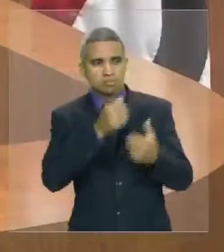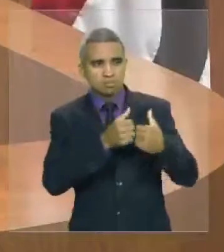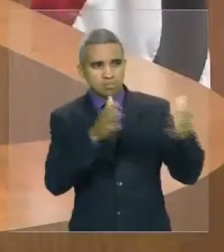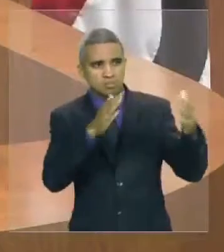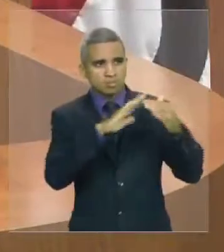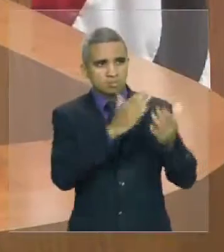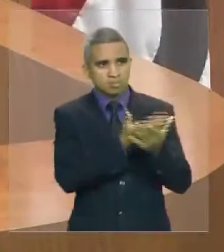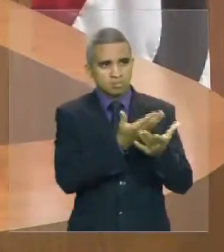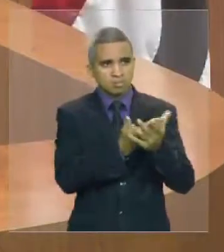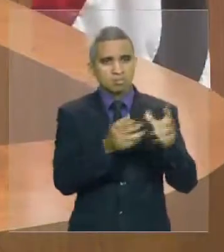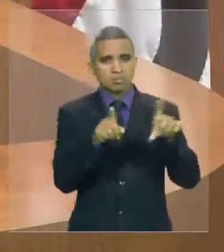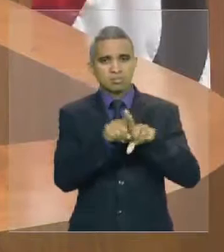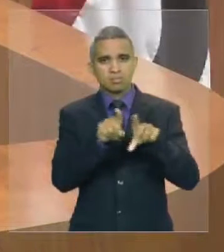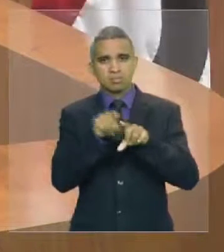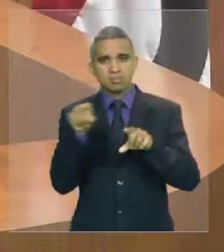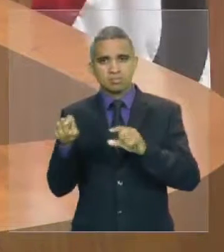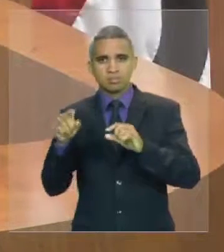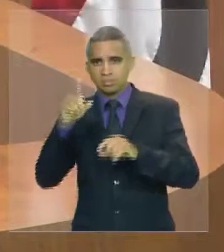E depois fomos